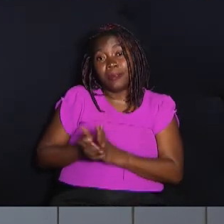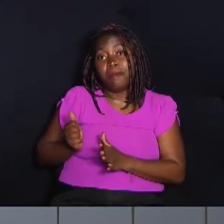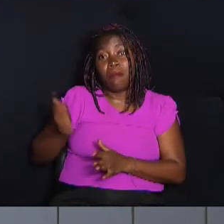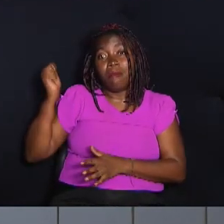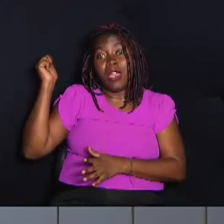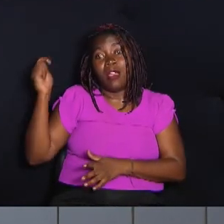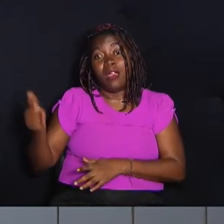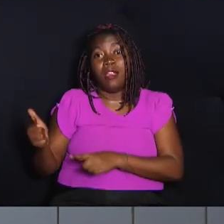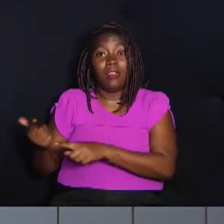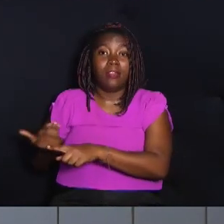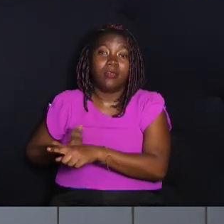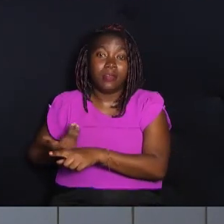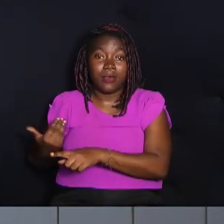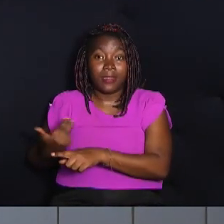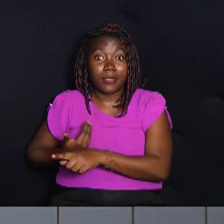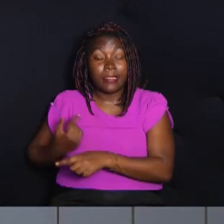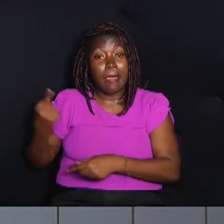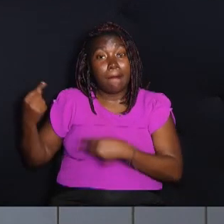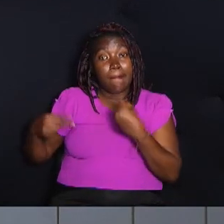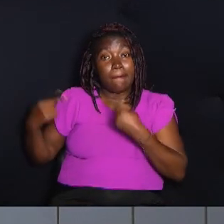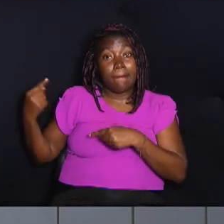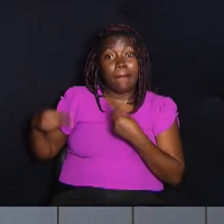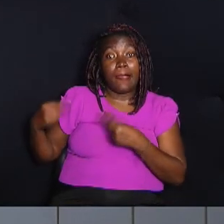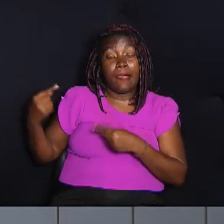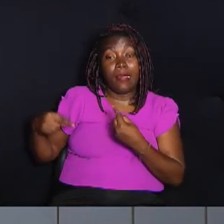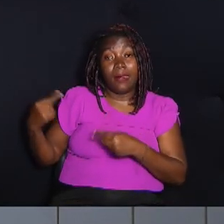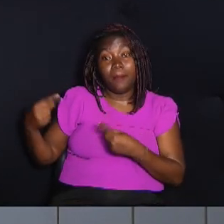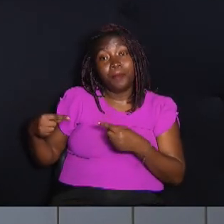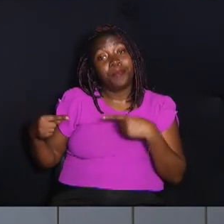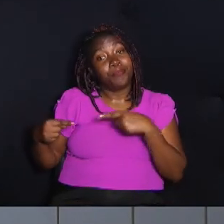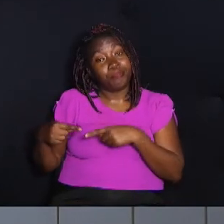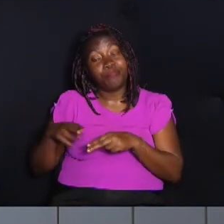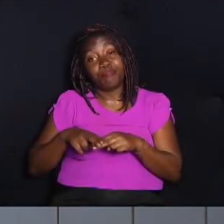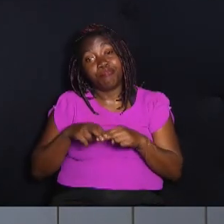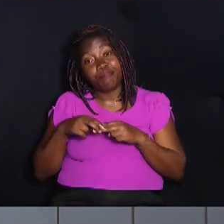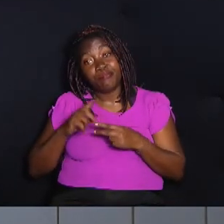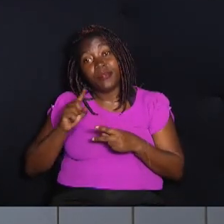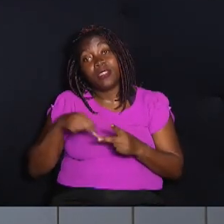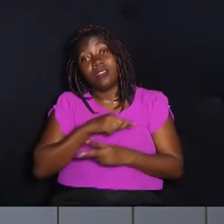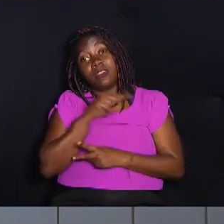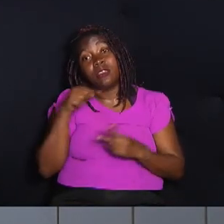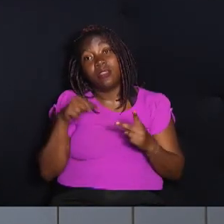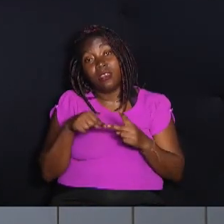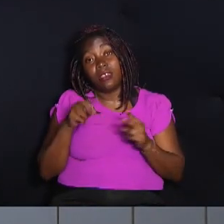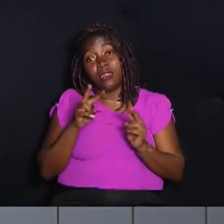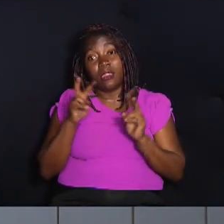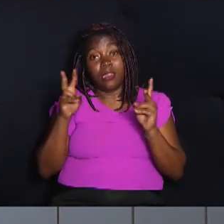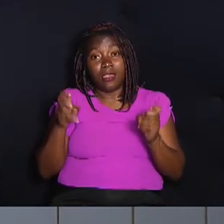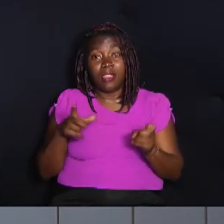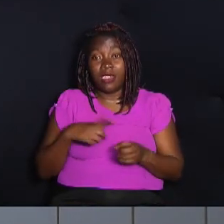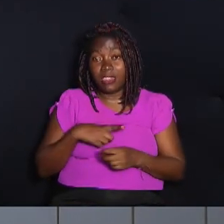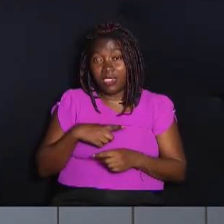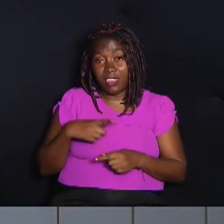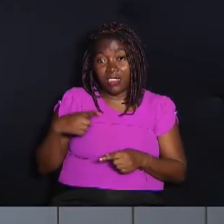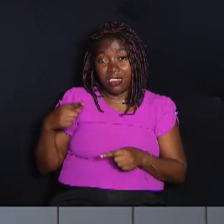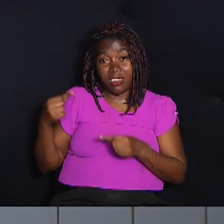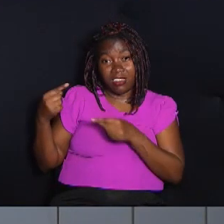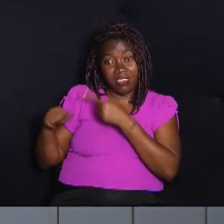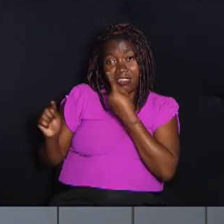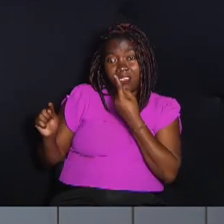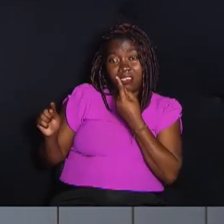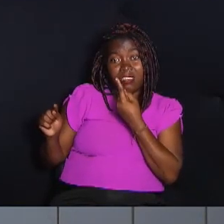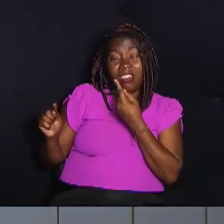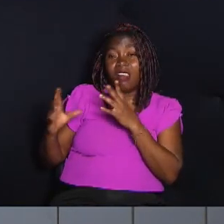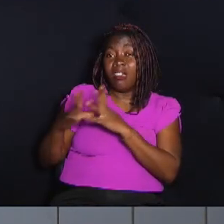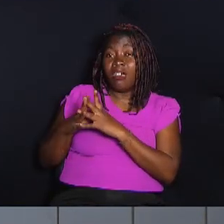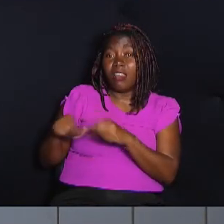essa competitividade, isso um fator. O outro, essa questão, houve um desentendimento, mas a gente resolveu,